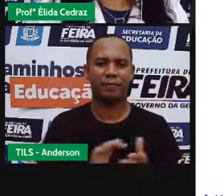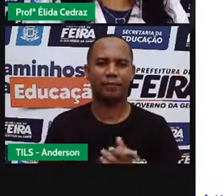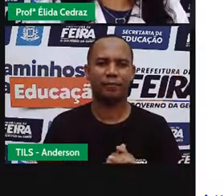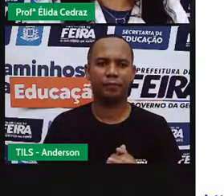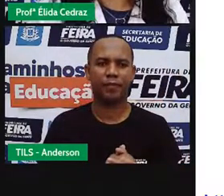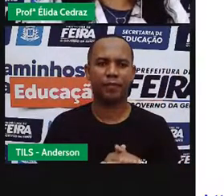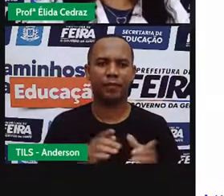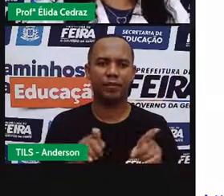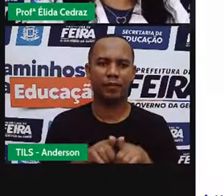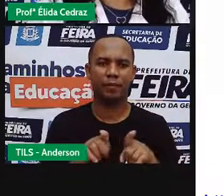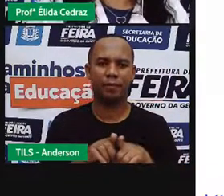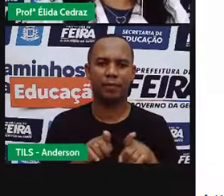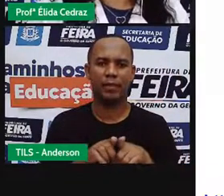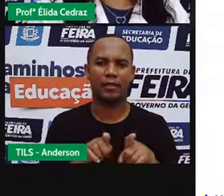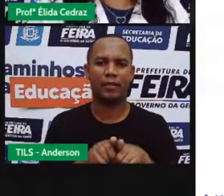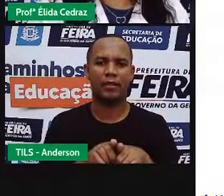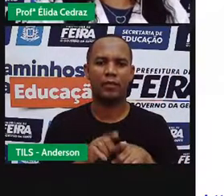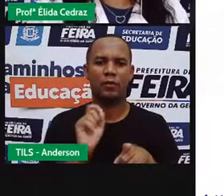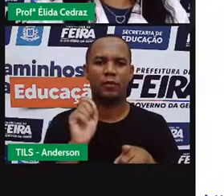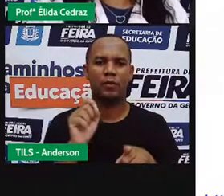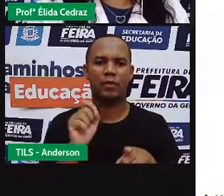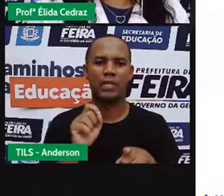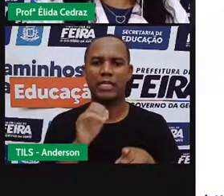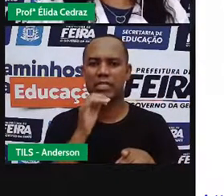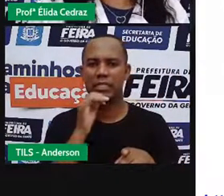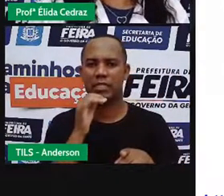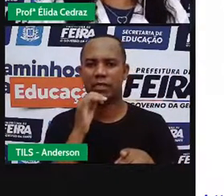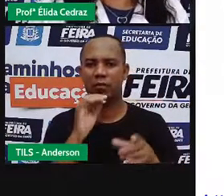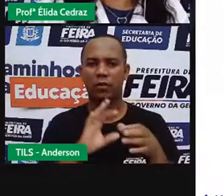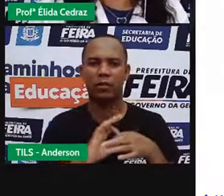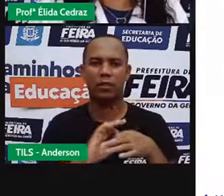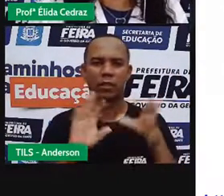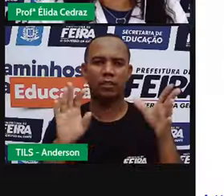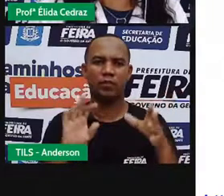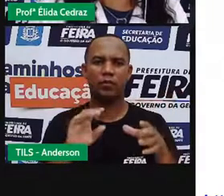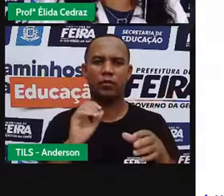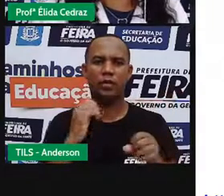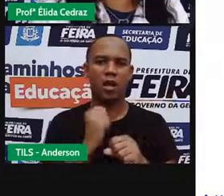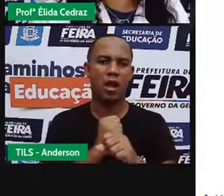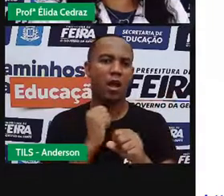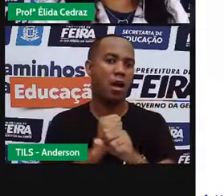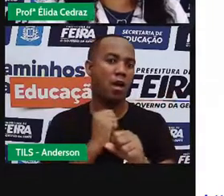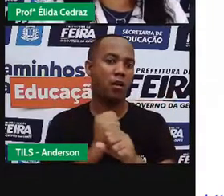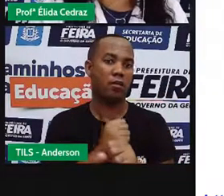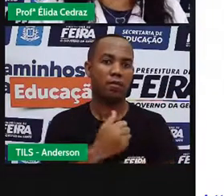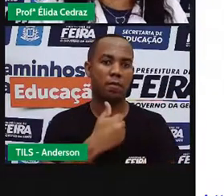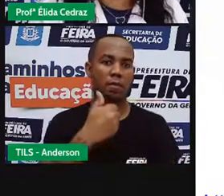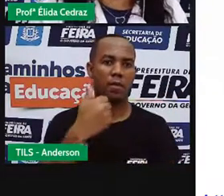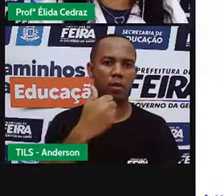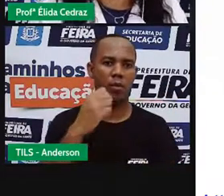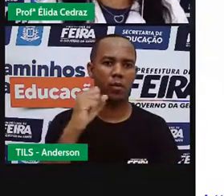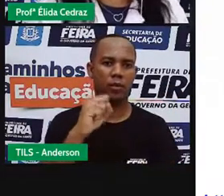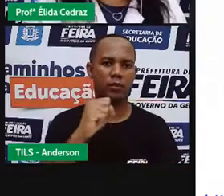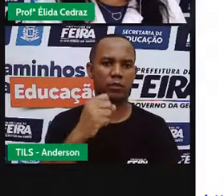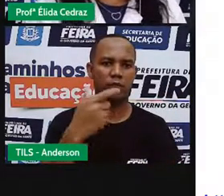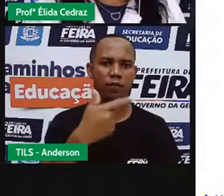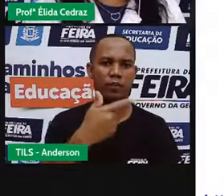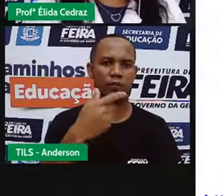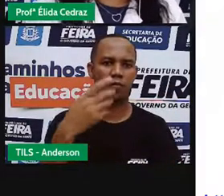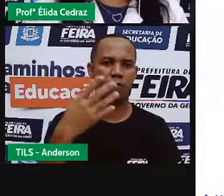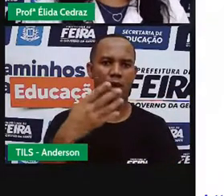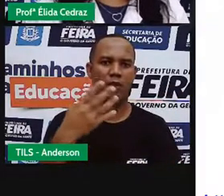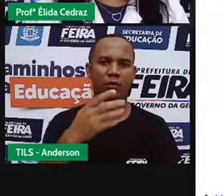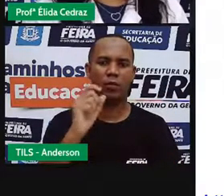O desfile em comemoração à independência da Bahia acontece desde o ano de 1824. Olha